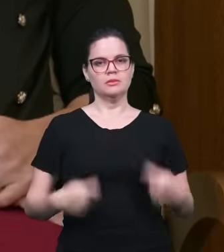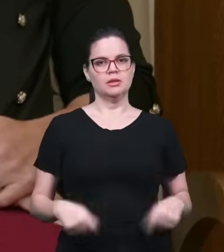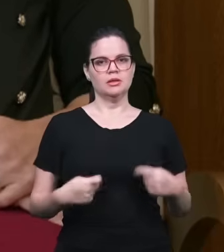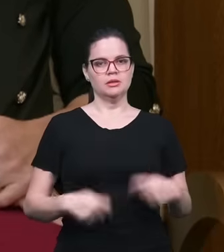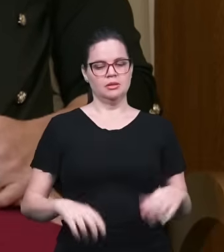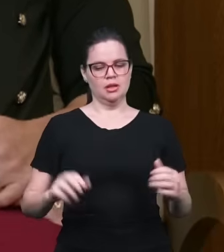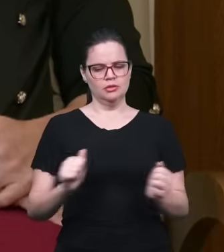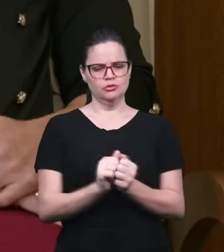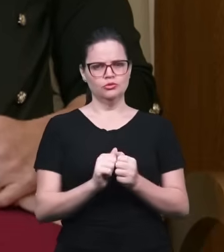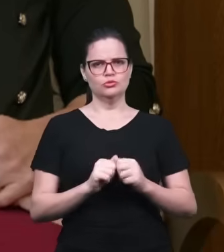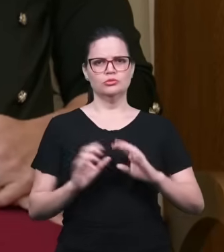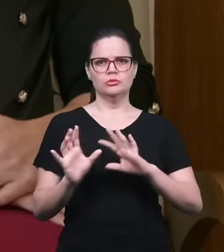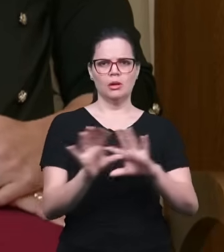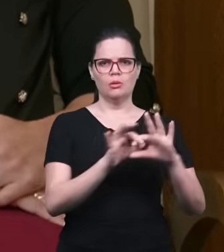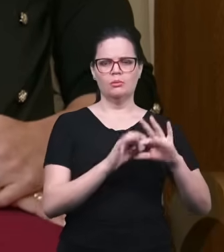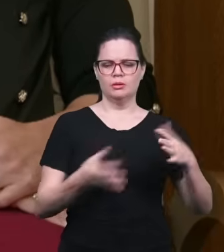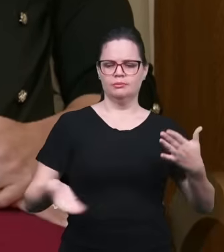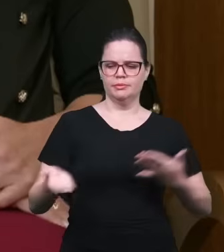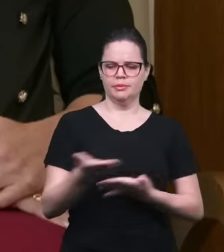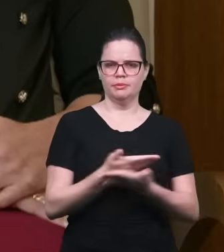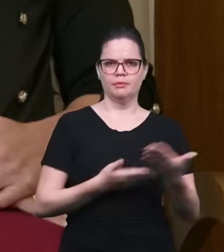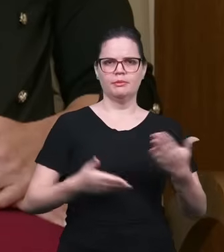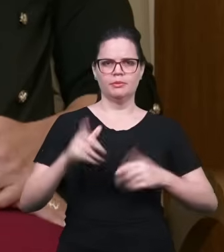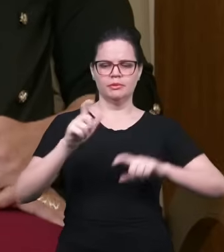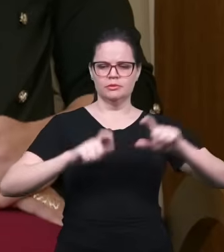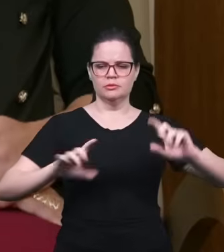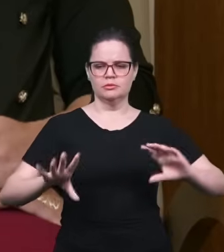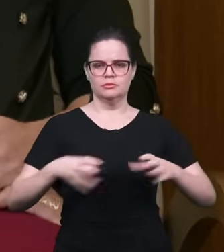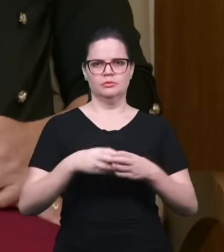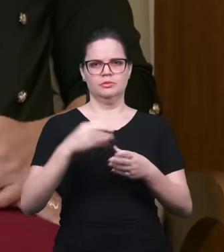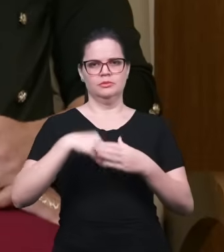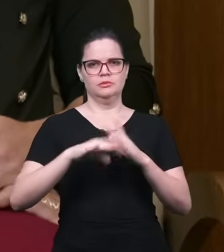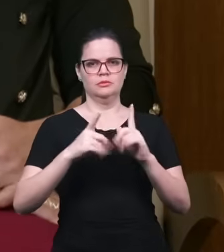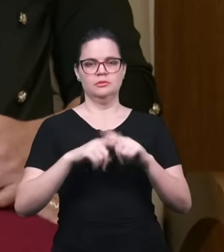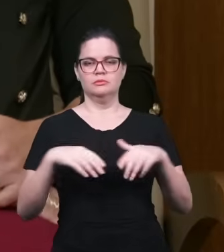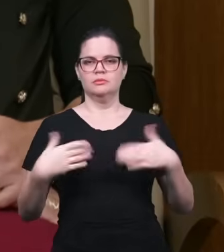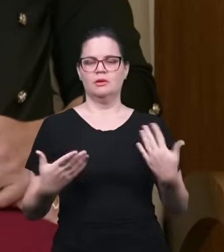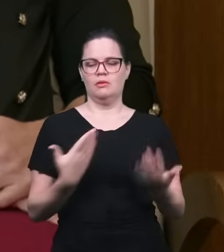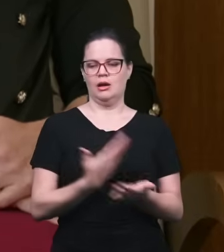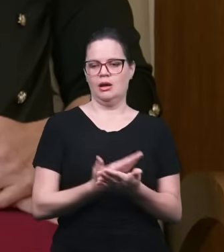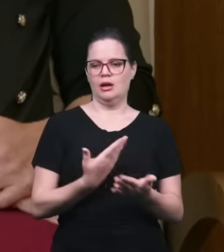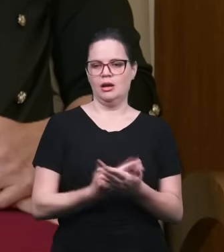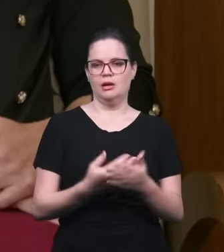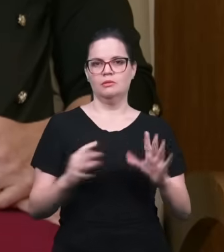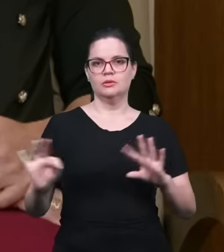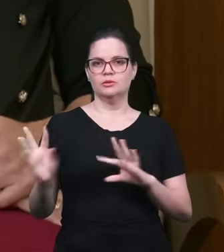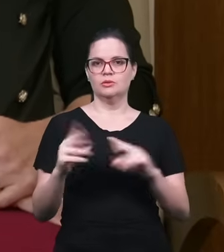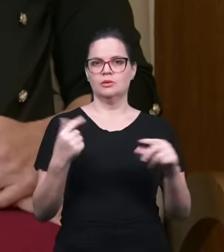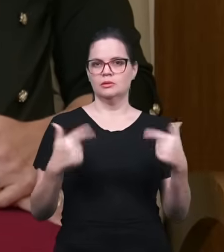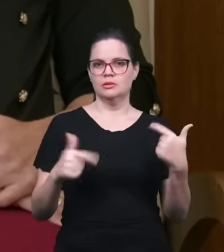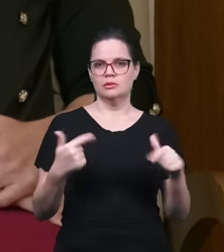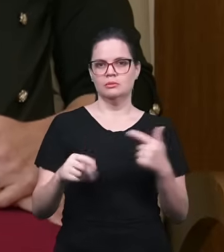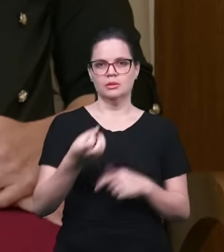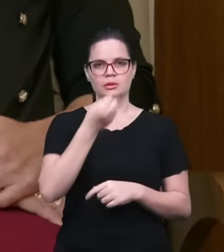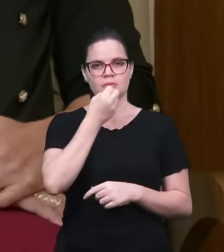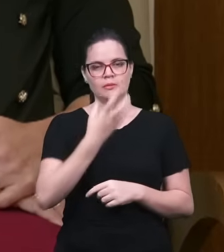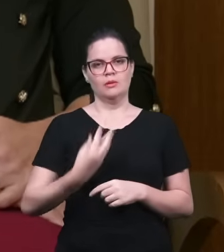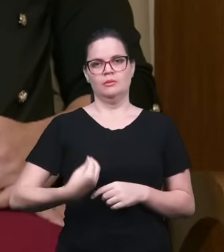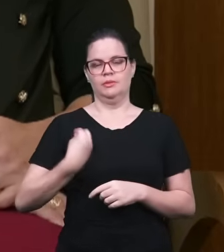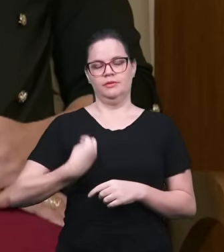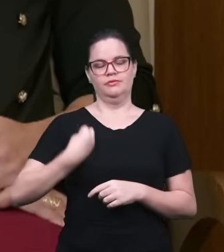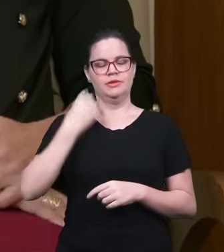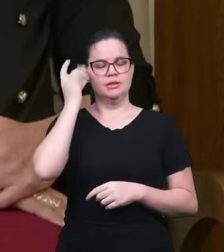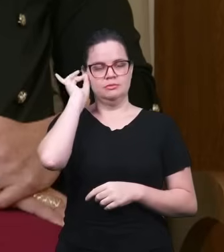corpo. Então, essas aulas, esse trabalho que é feito, isso aí estrutura o jovem tanto para a vida